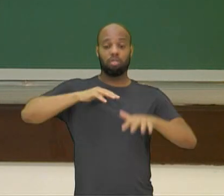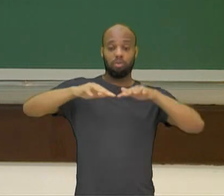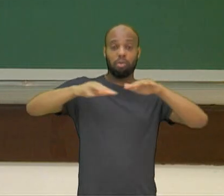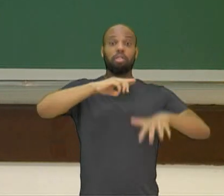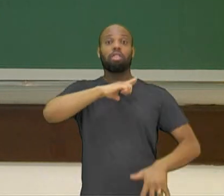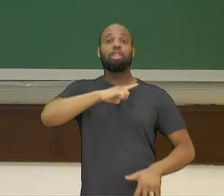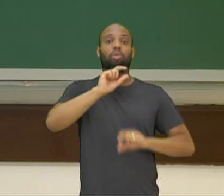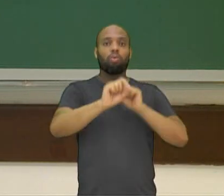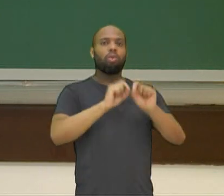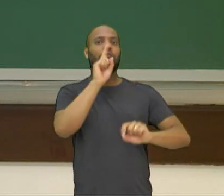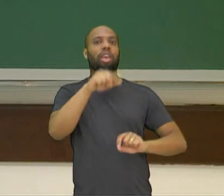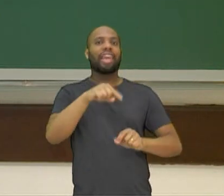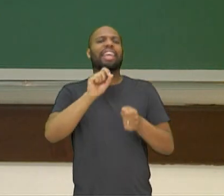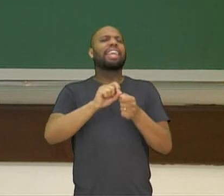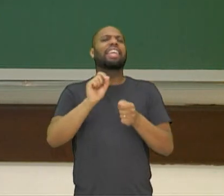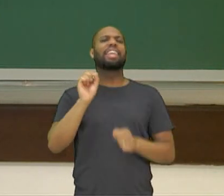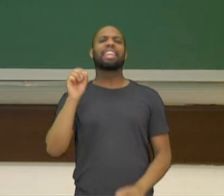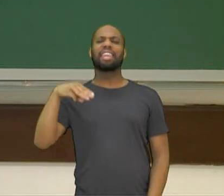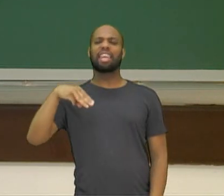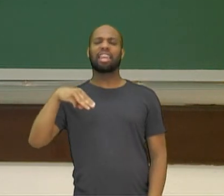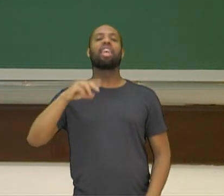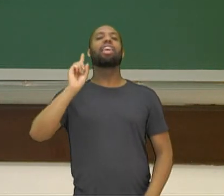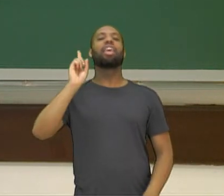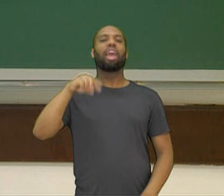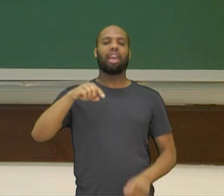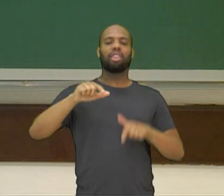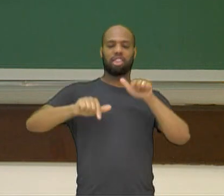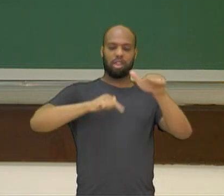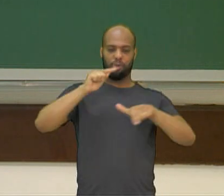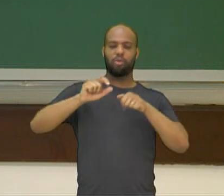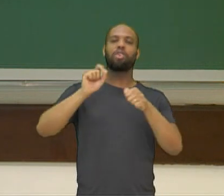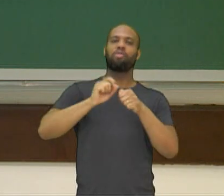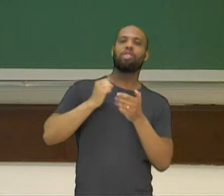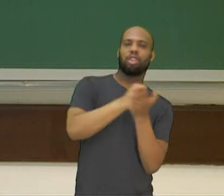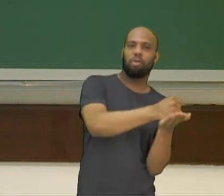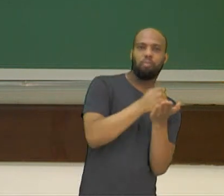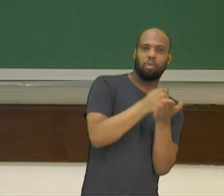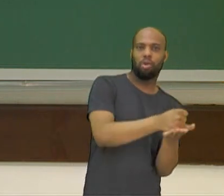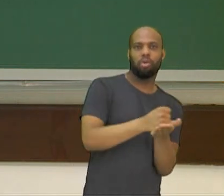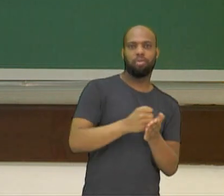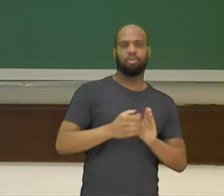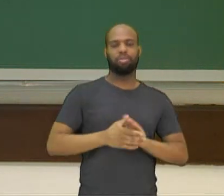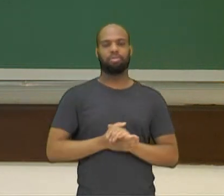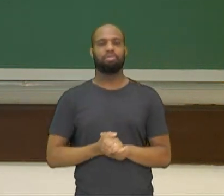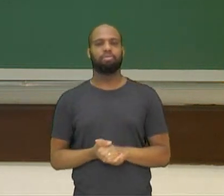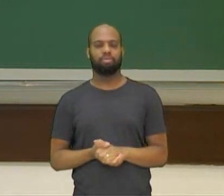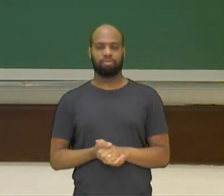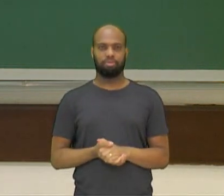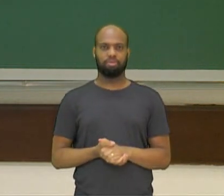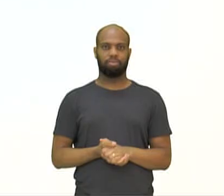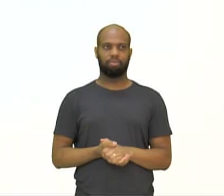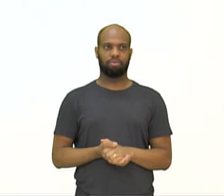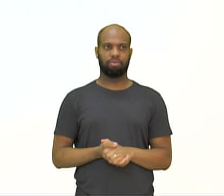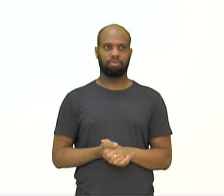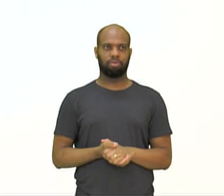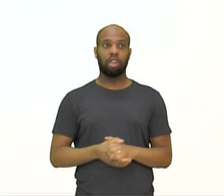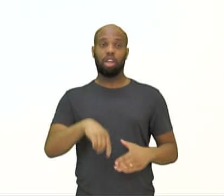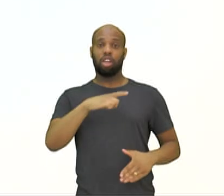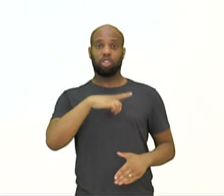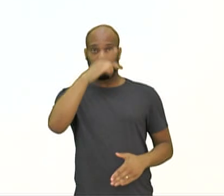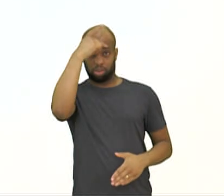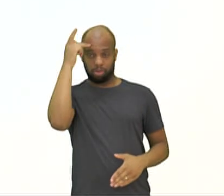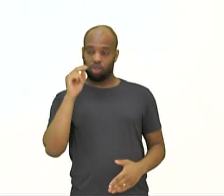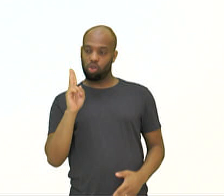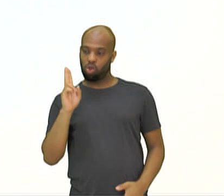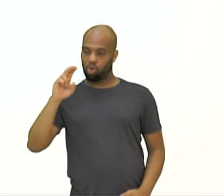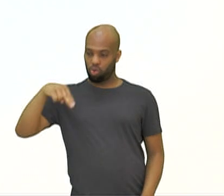movimento basicamente realizado pelos trabalhadores, né, que são os grandes apoiadores de Getúlio Vargas. Enquanto os membros da UNE,